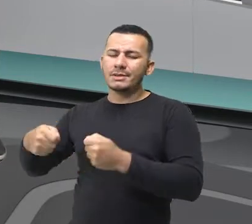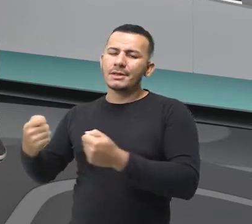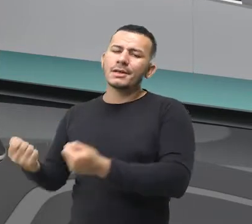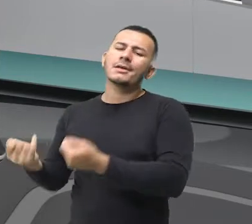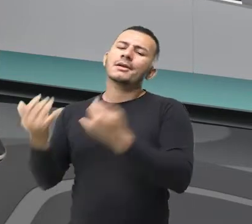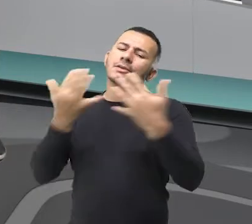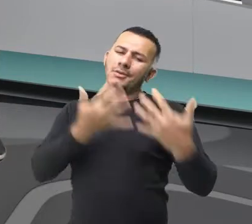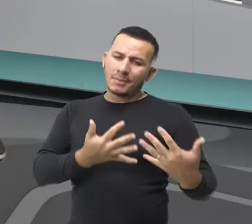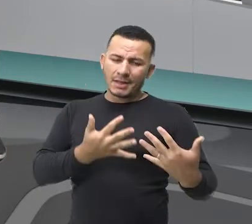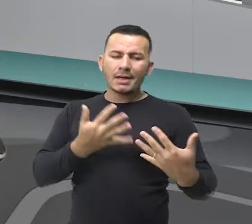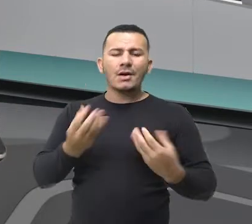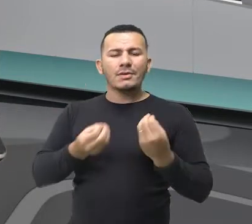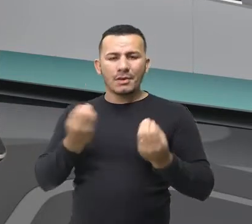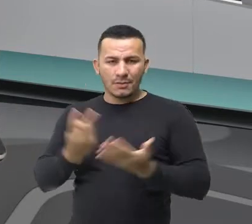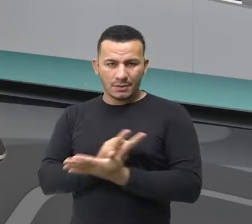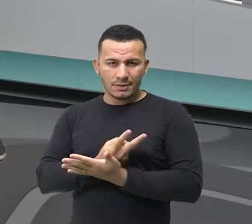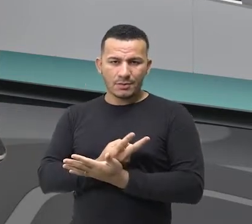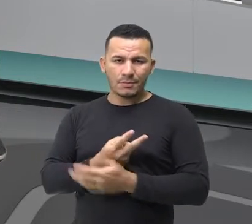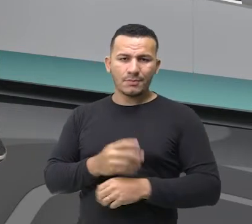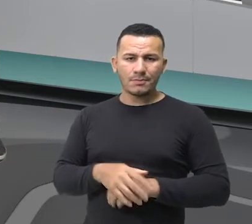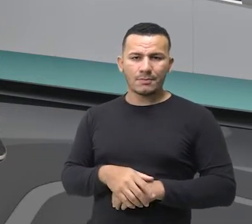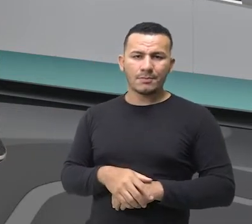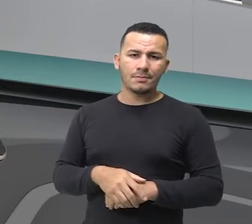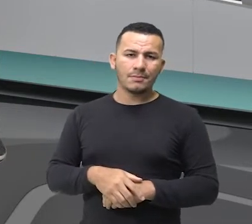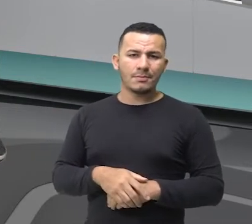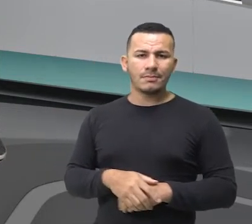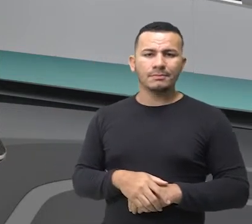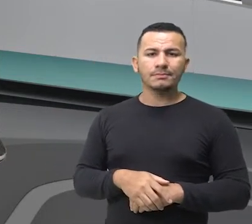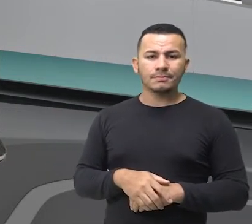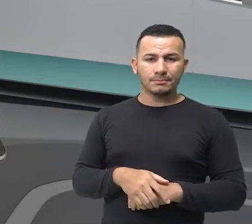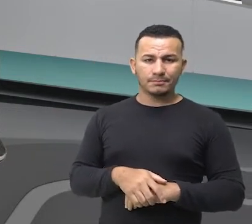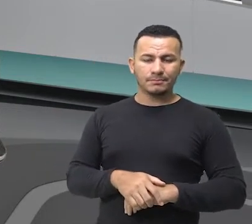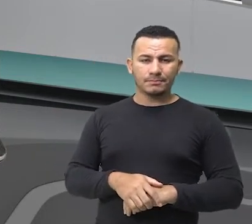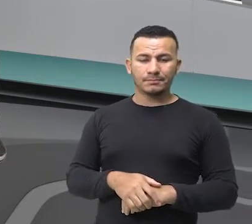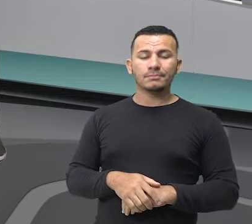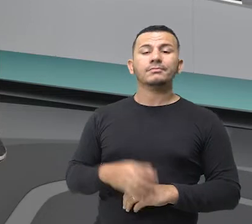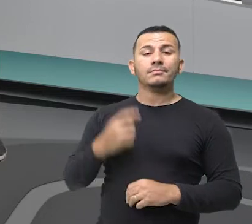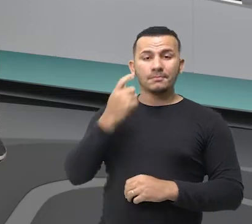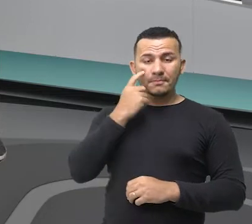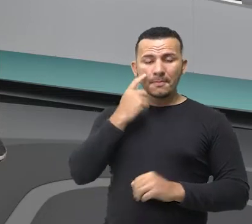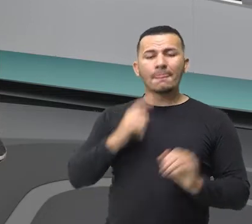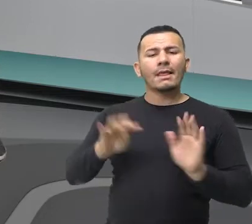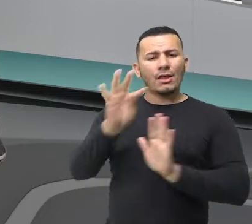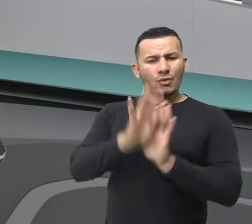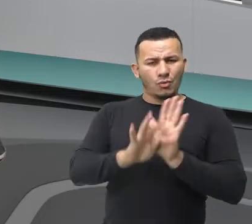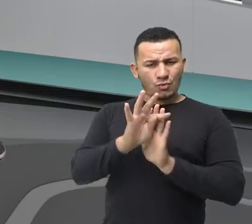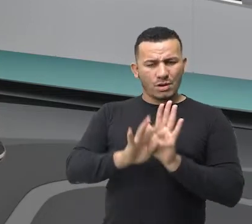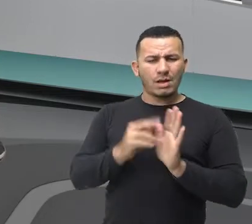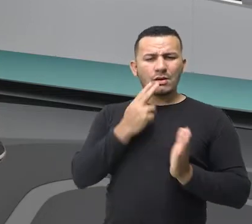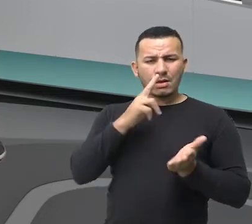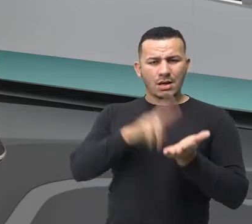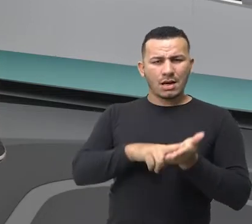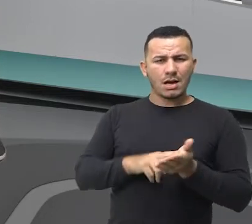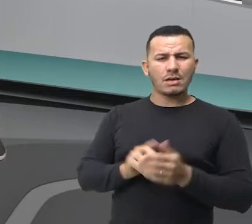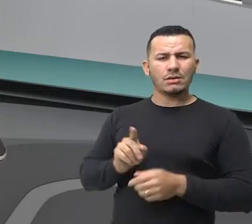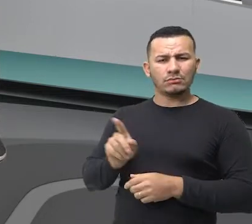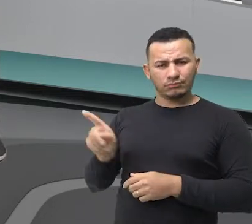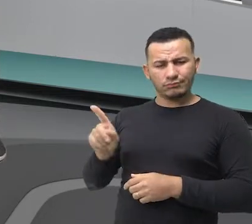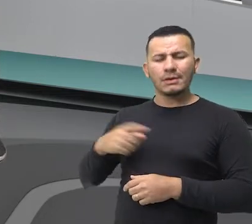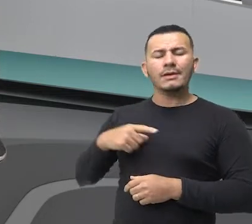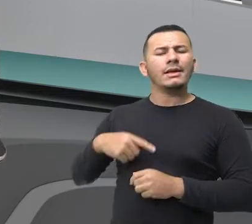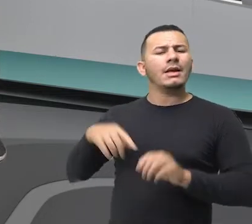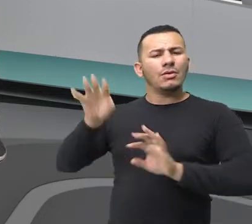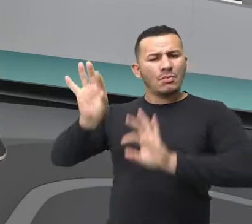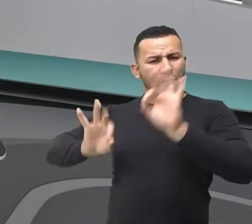responder e ajudar a resolver o problema observa em aqui nesse texto aqui a gente tem toda uma